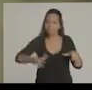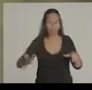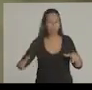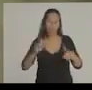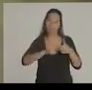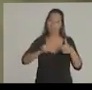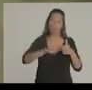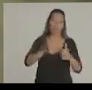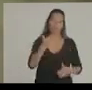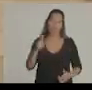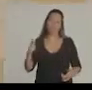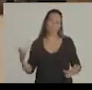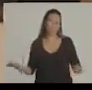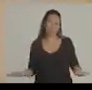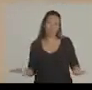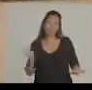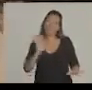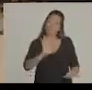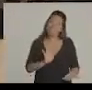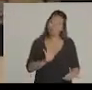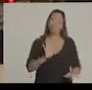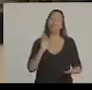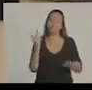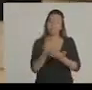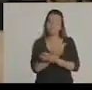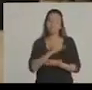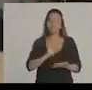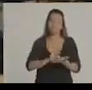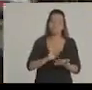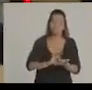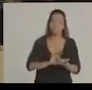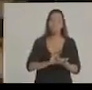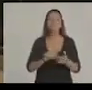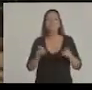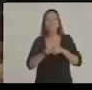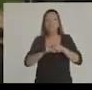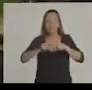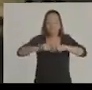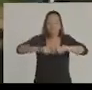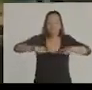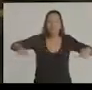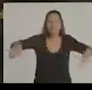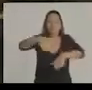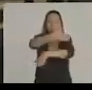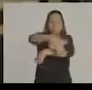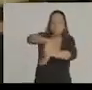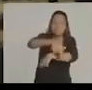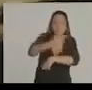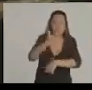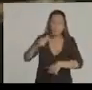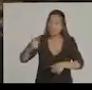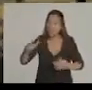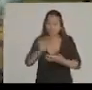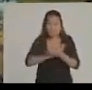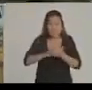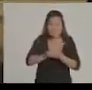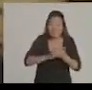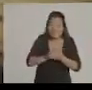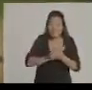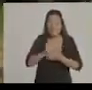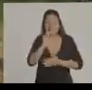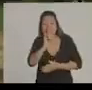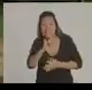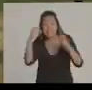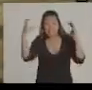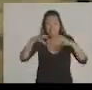decente, eu não teria esse problema. E nosso asfalto também. Eles botaram um pedacinho de asfalto lá, botaram outro pedacinho lá, e isso fica